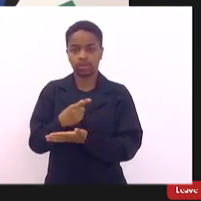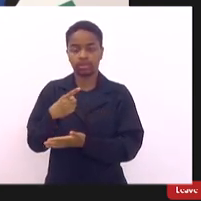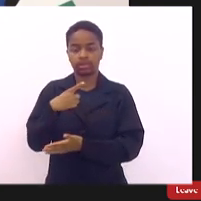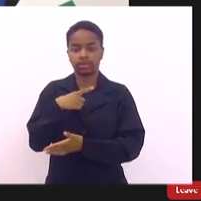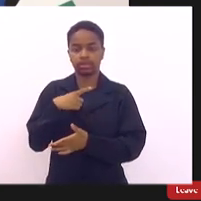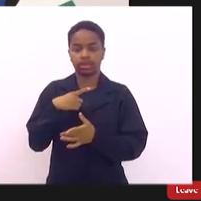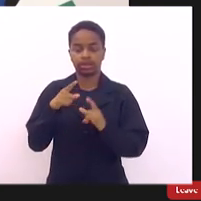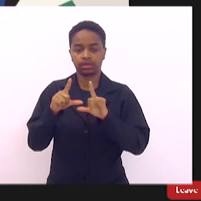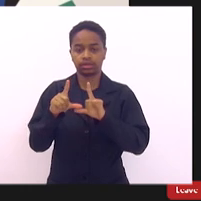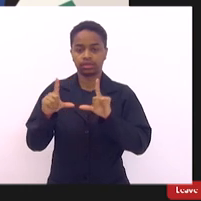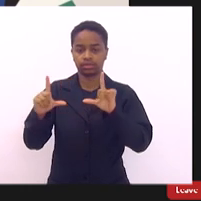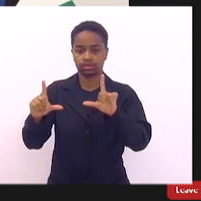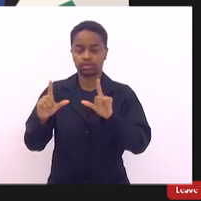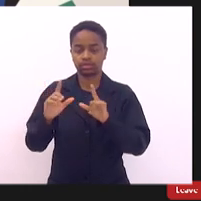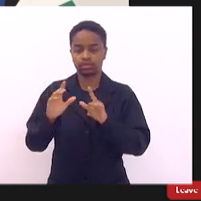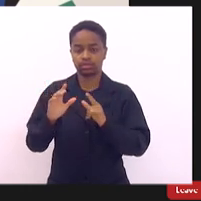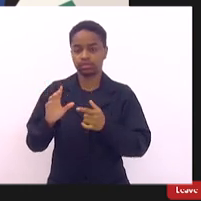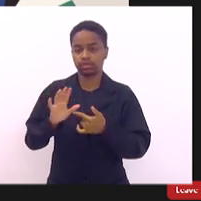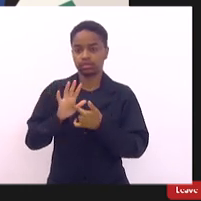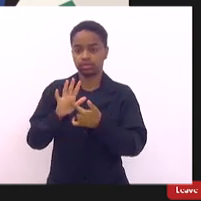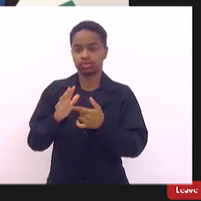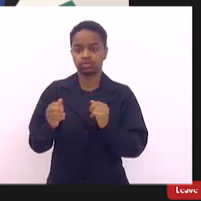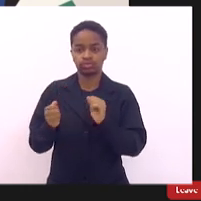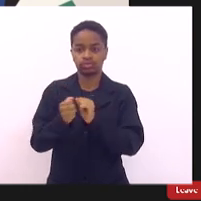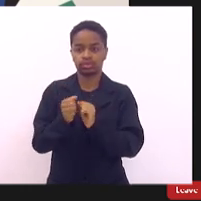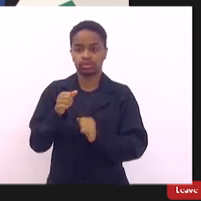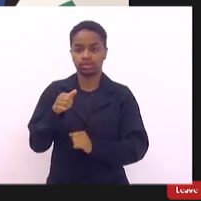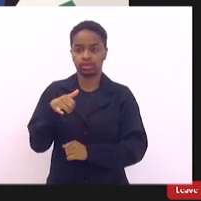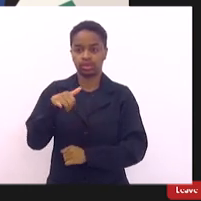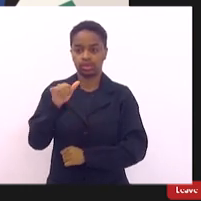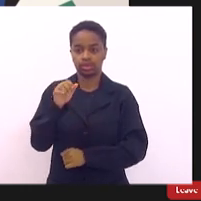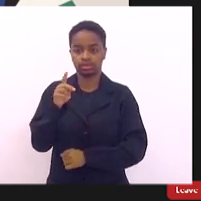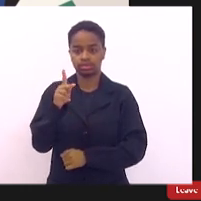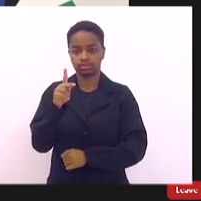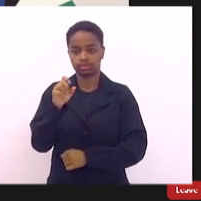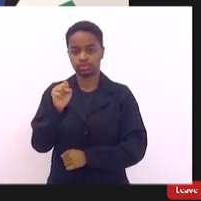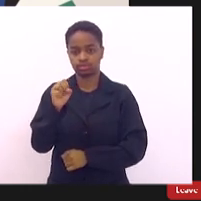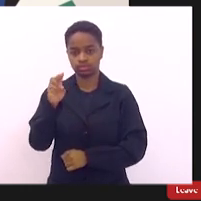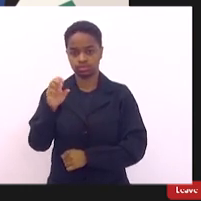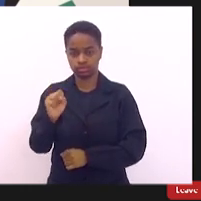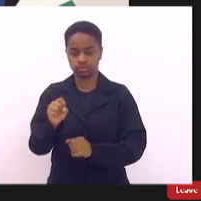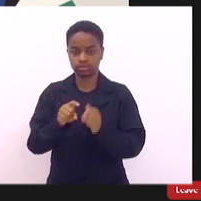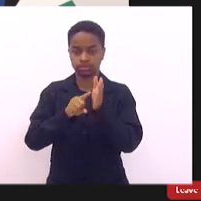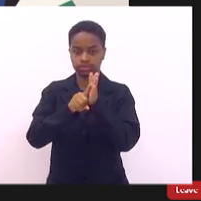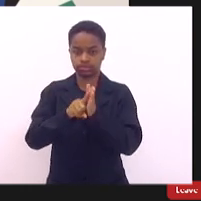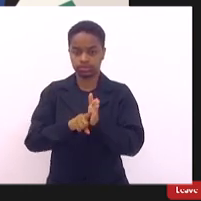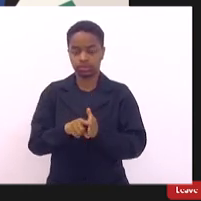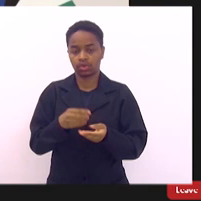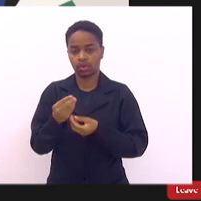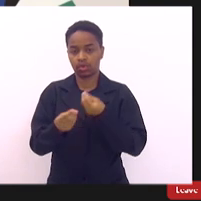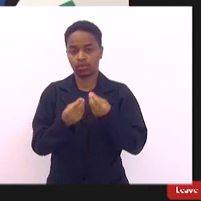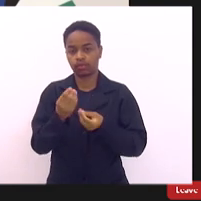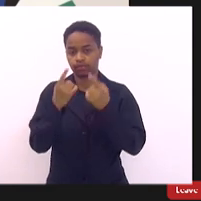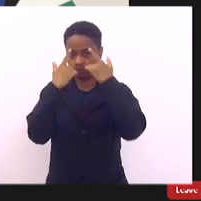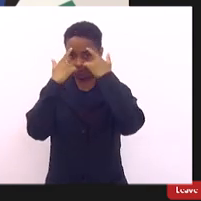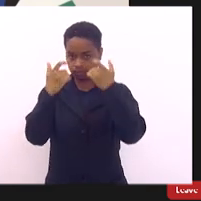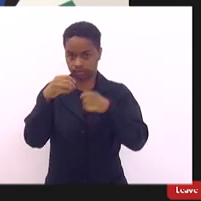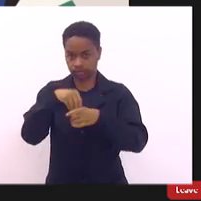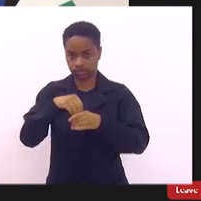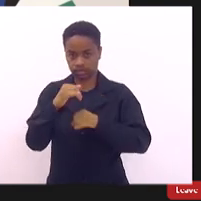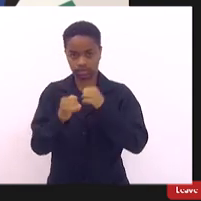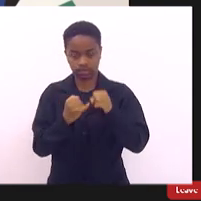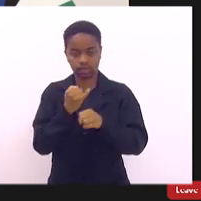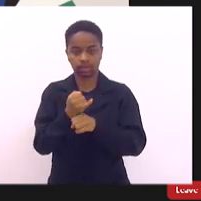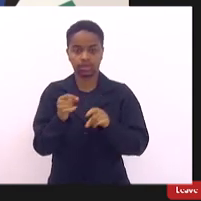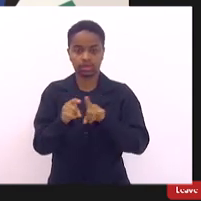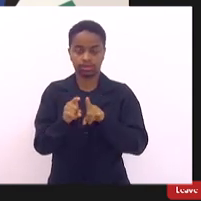Canadá, fez junto com a Ipsos. Eles investigaram violência na internet, particularmente violência